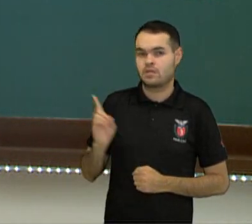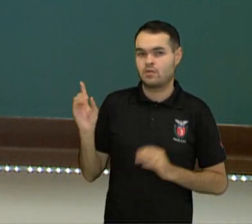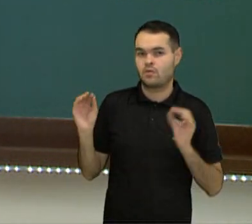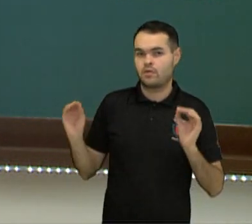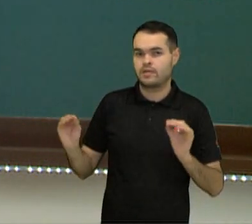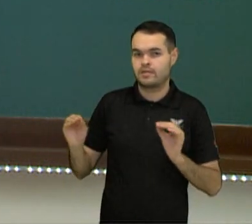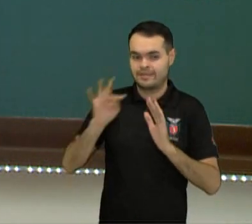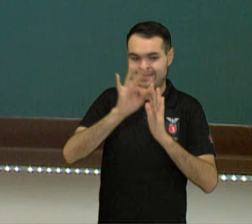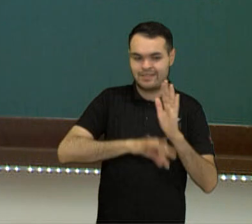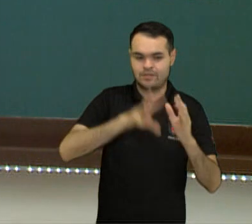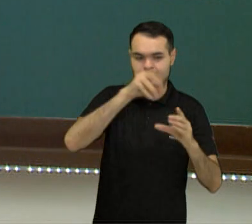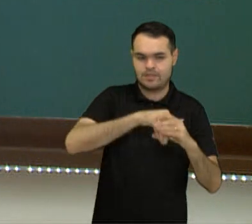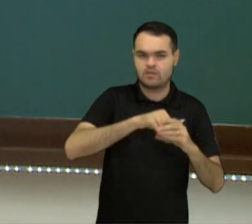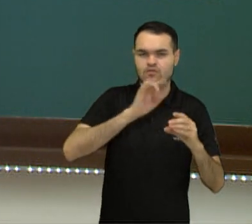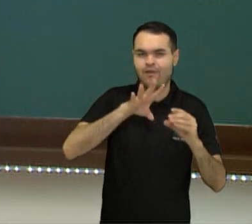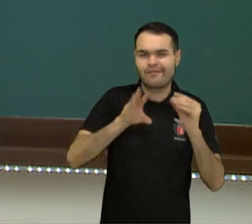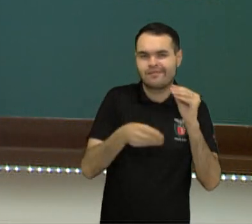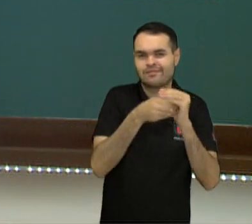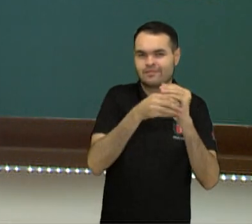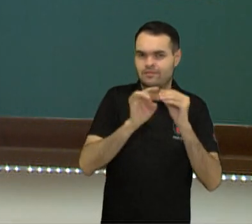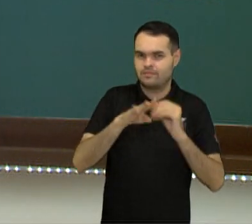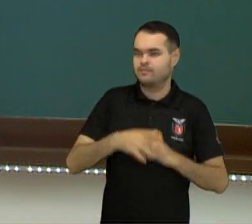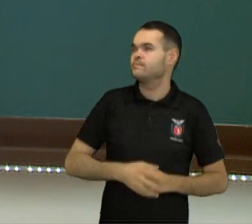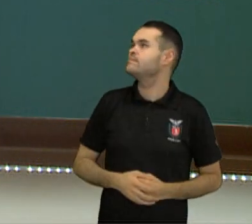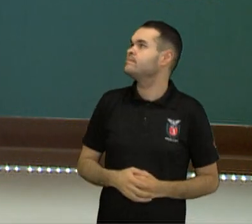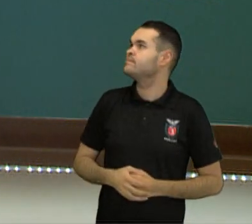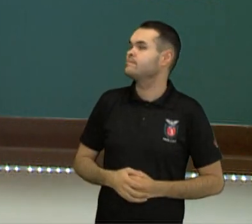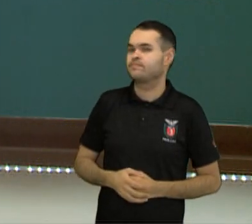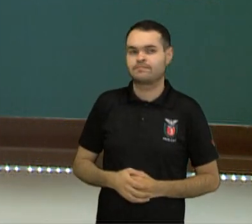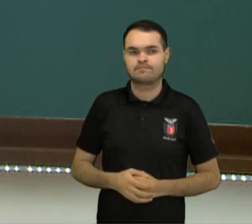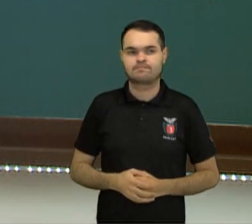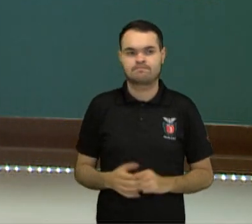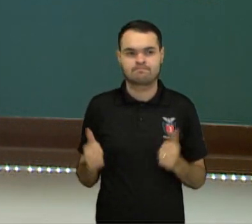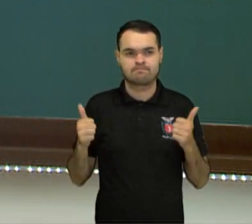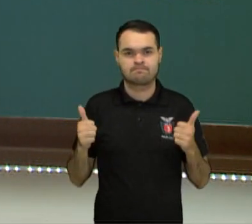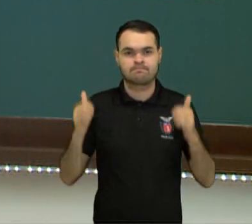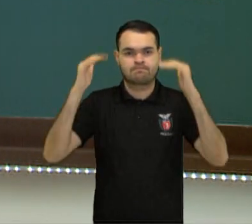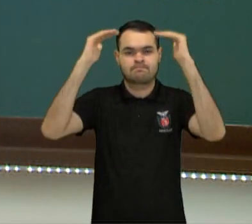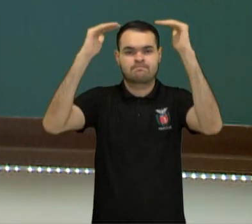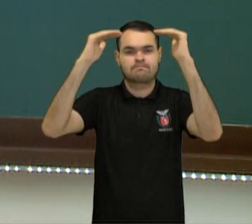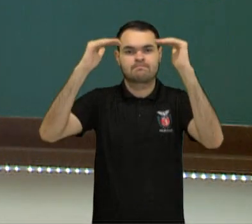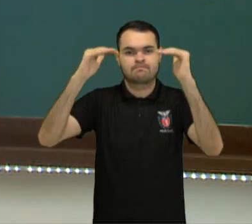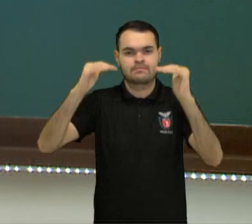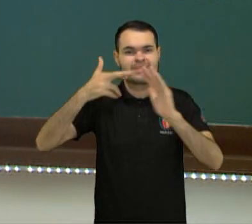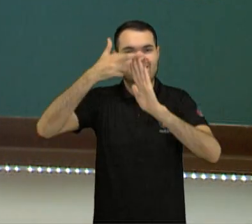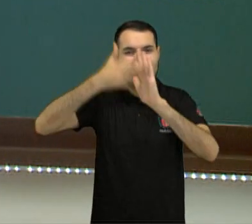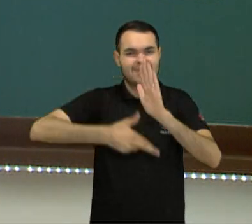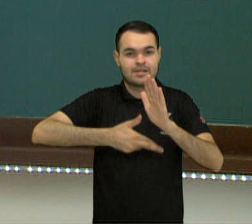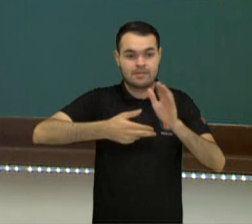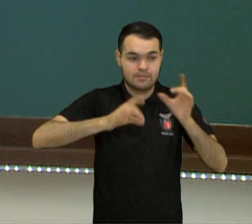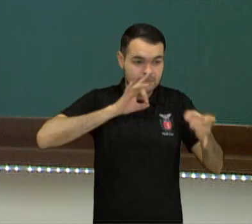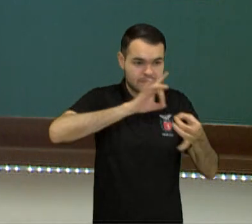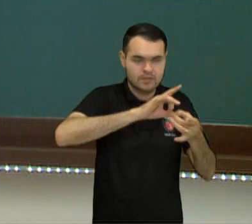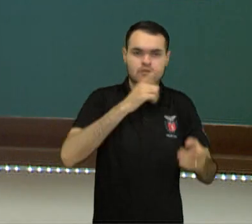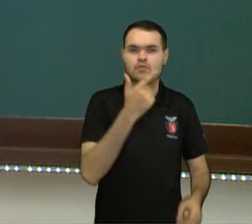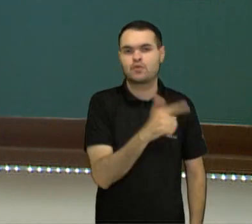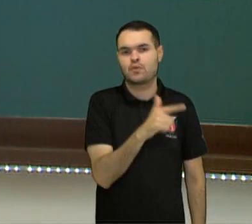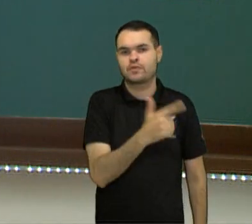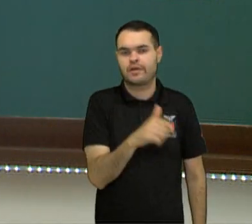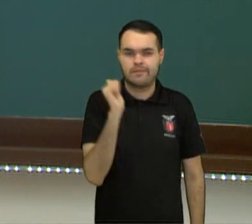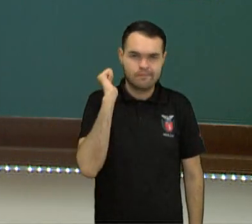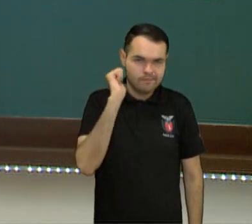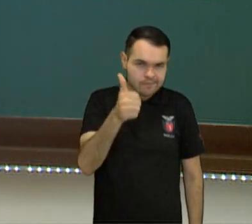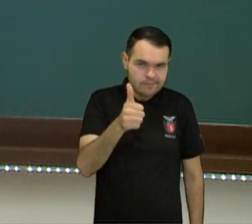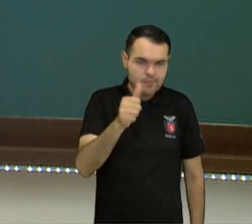apareceu no texto, beleza? Só um extra. Buy, bought, ok? Então, não tem regra específica aqui, beleza, pessoal?